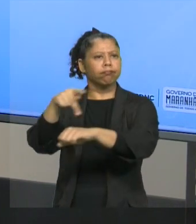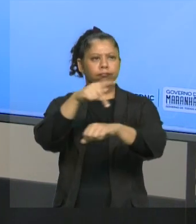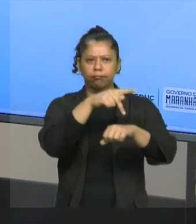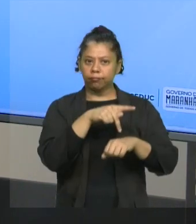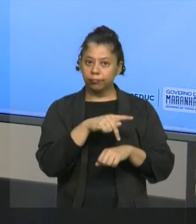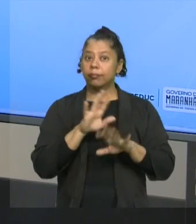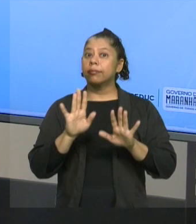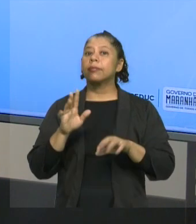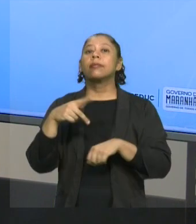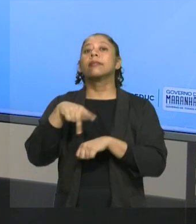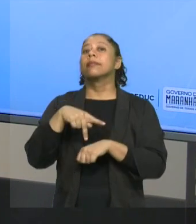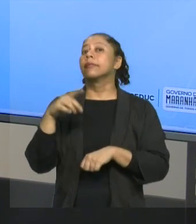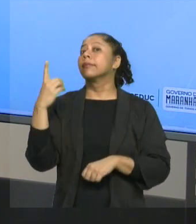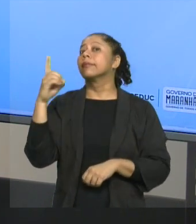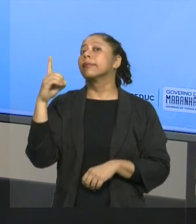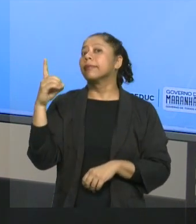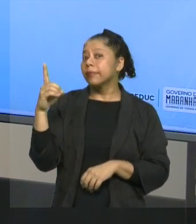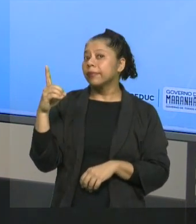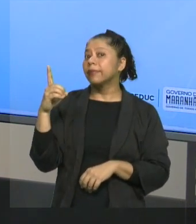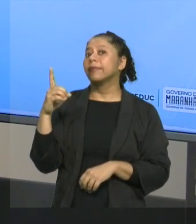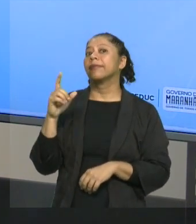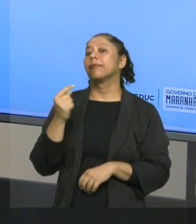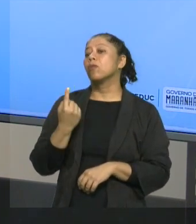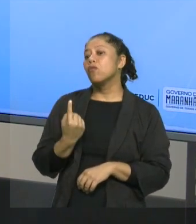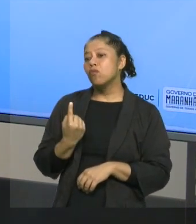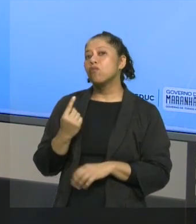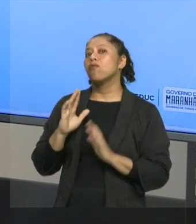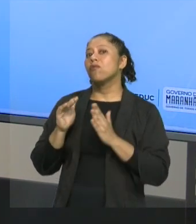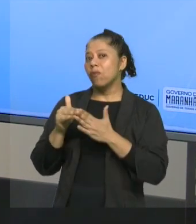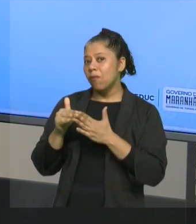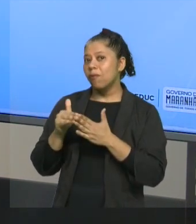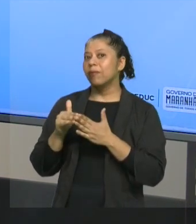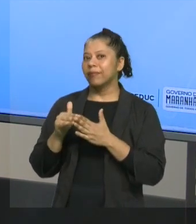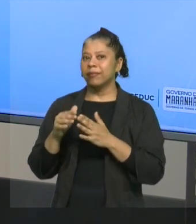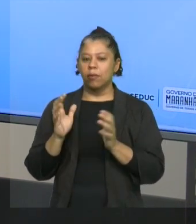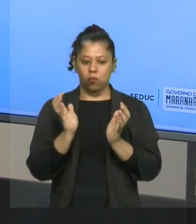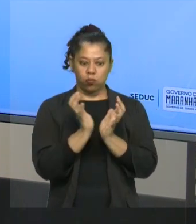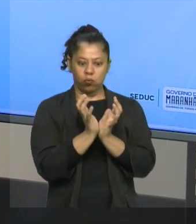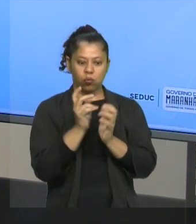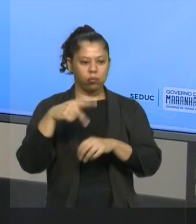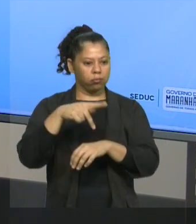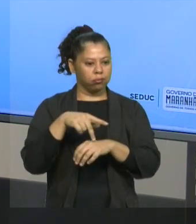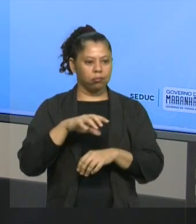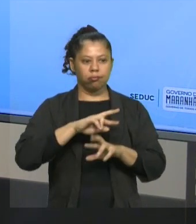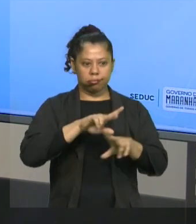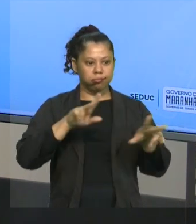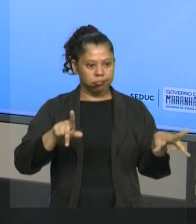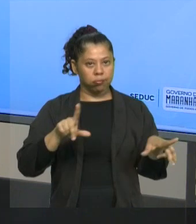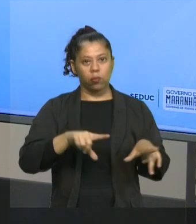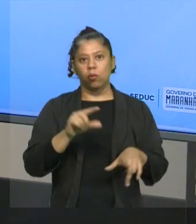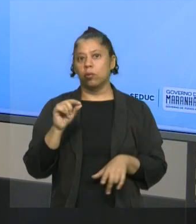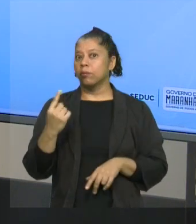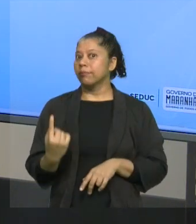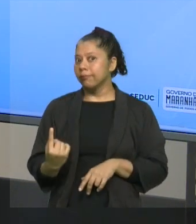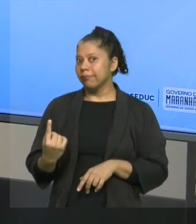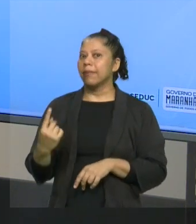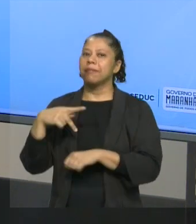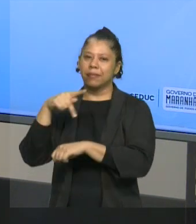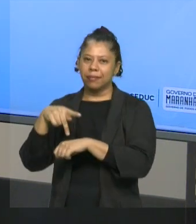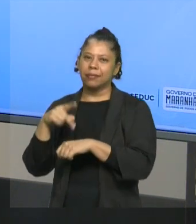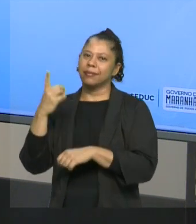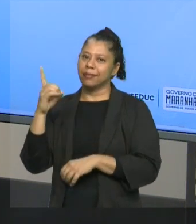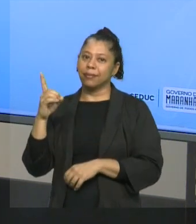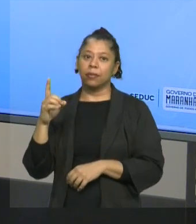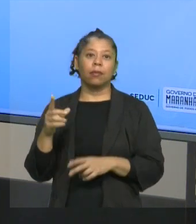praça Deodoro, eu estou identificando um ser dentro da espécie. E isso também acontece com mulher. Eu